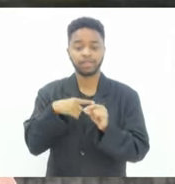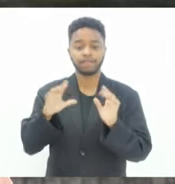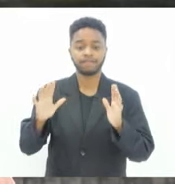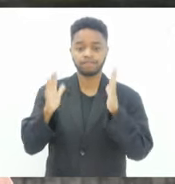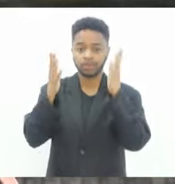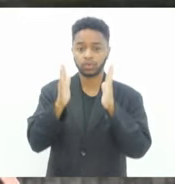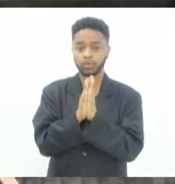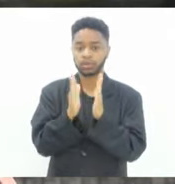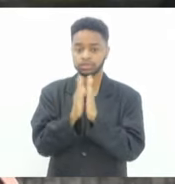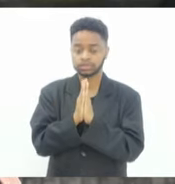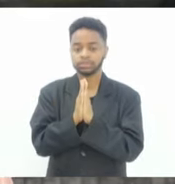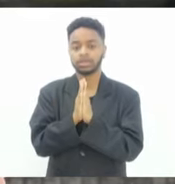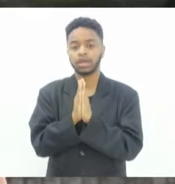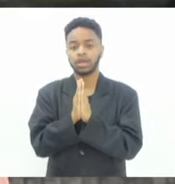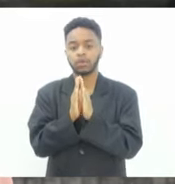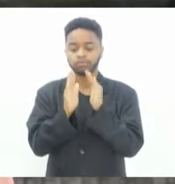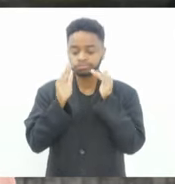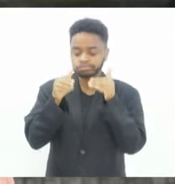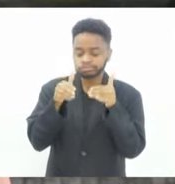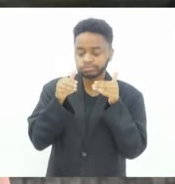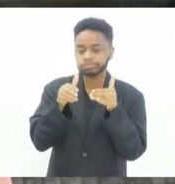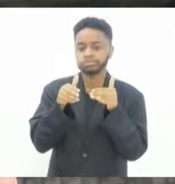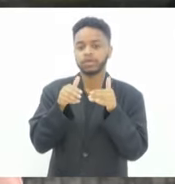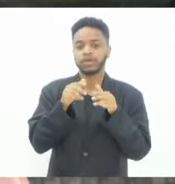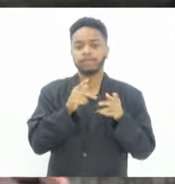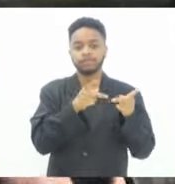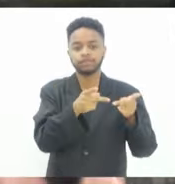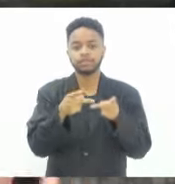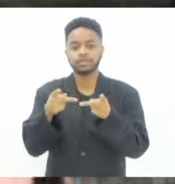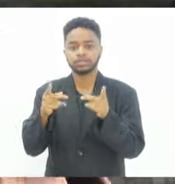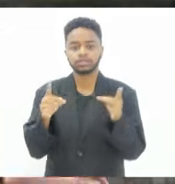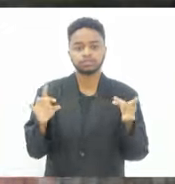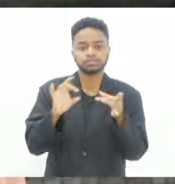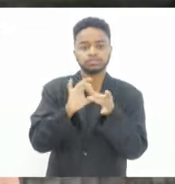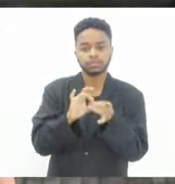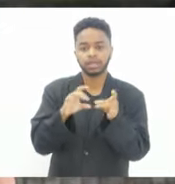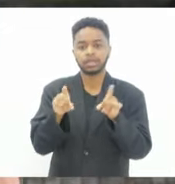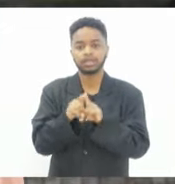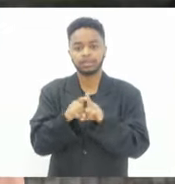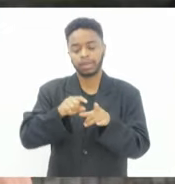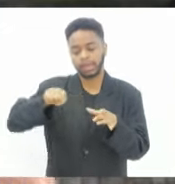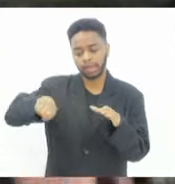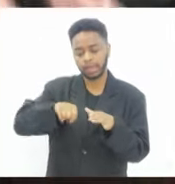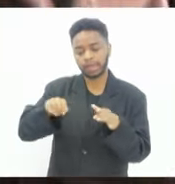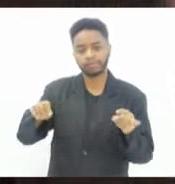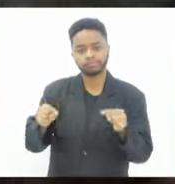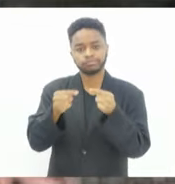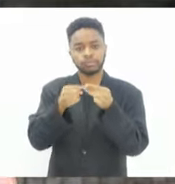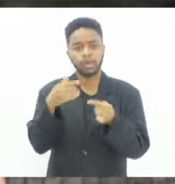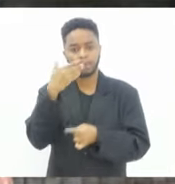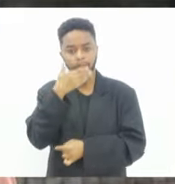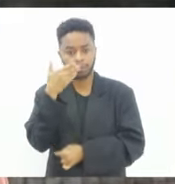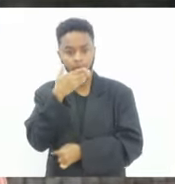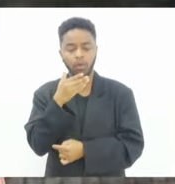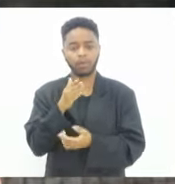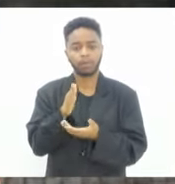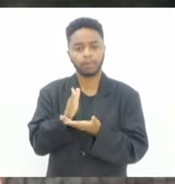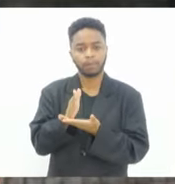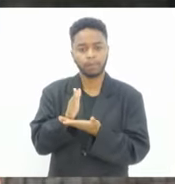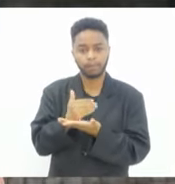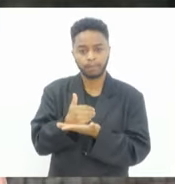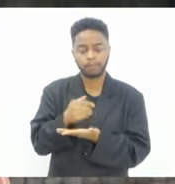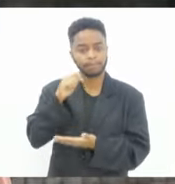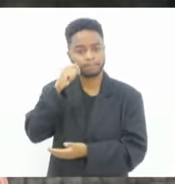de devoção, de peregrinação, de proximidade, também da gastronomia, do bolo, do pão e as outras delícias